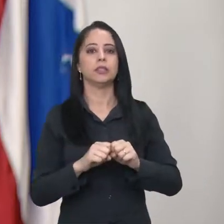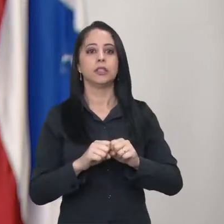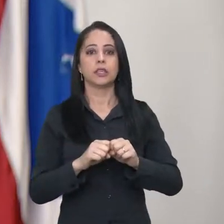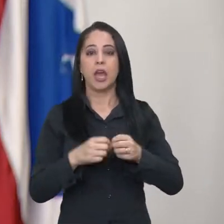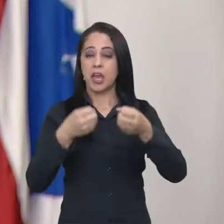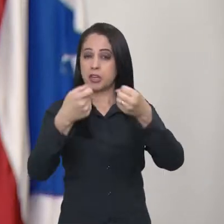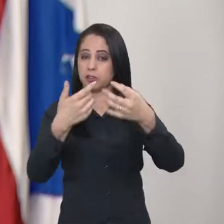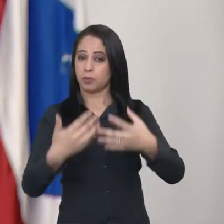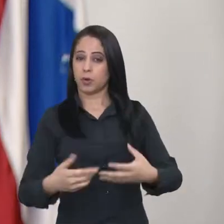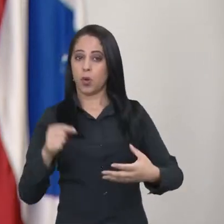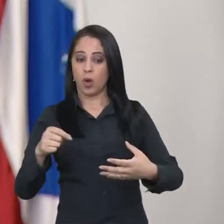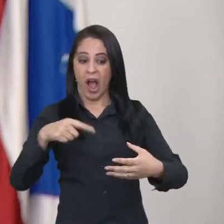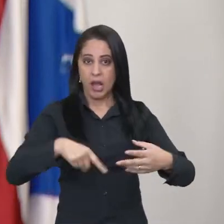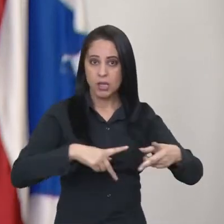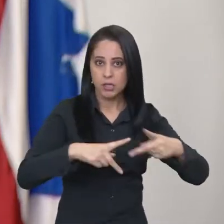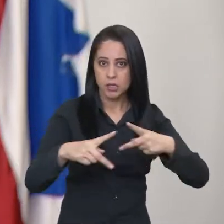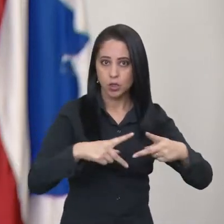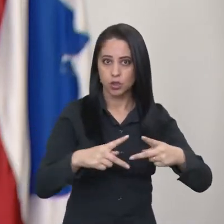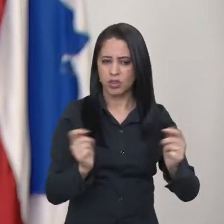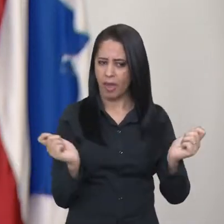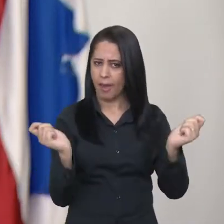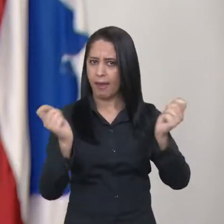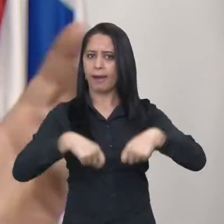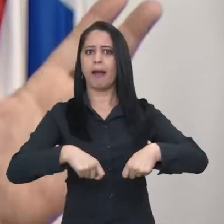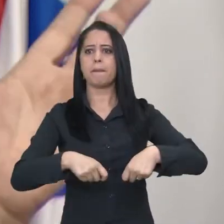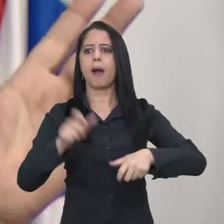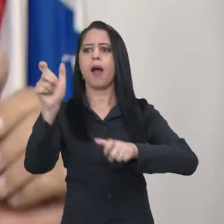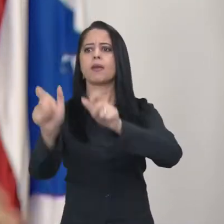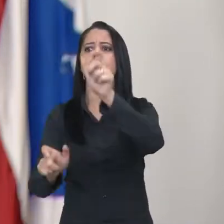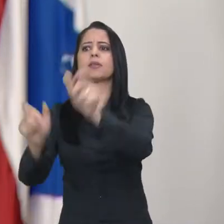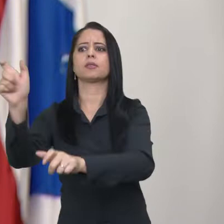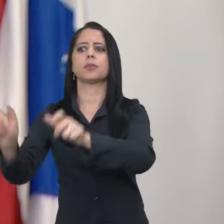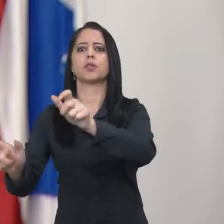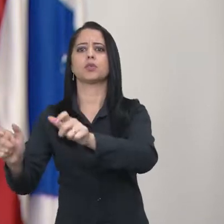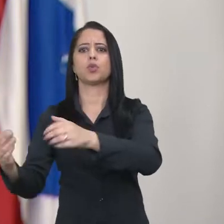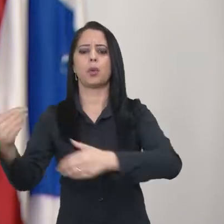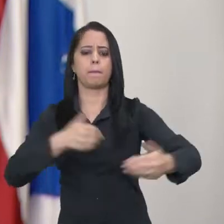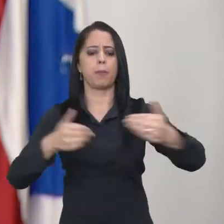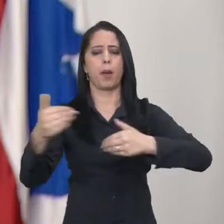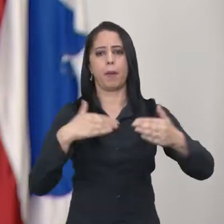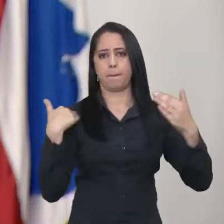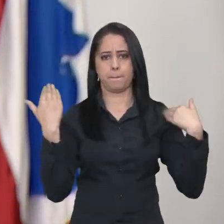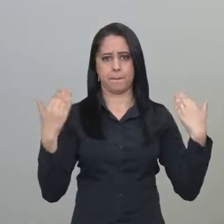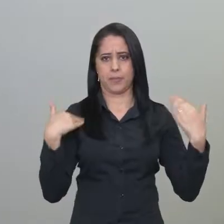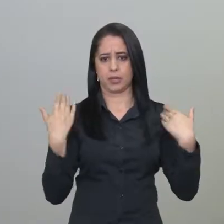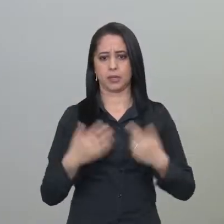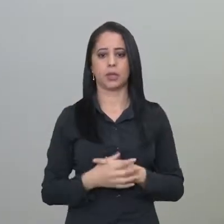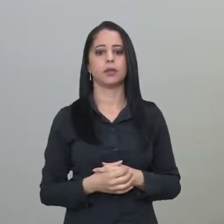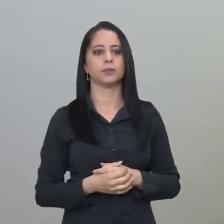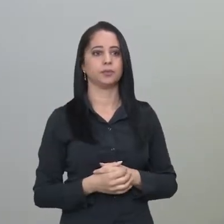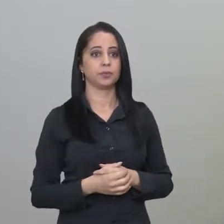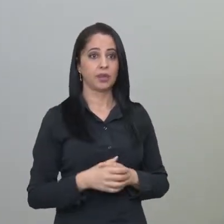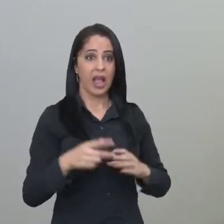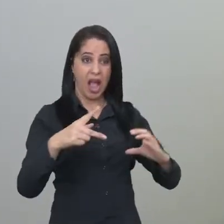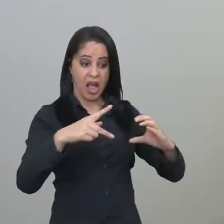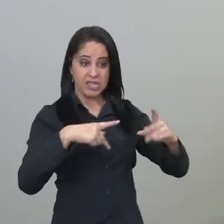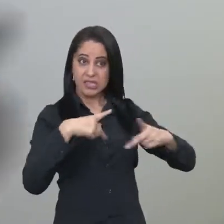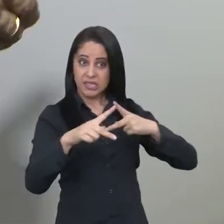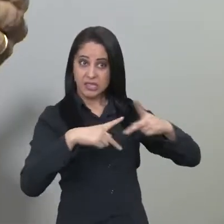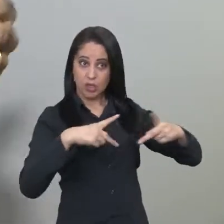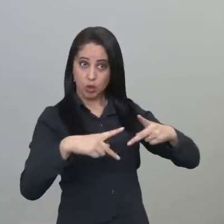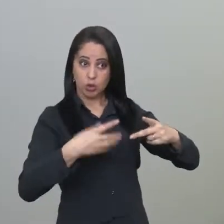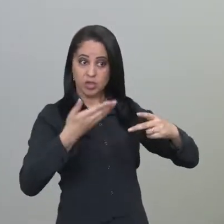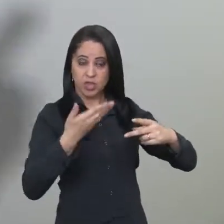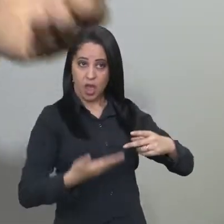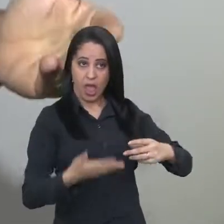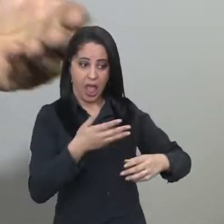da Academia destacou que São José tem capacidade para abrigar turistas em diversos segmentos. São José ele